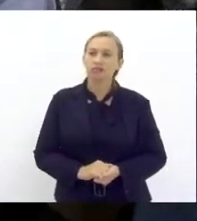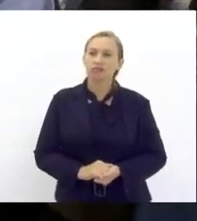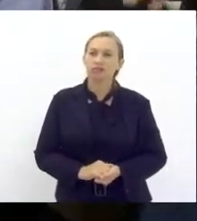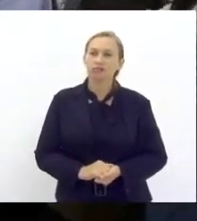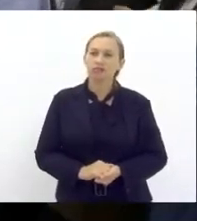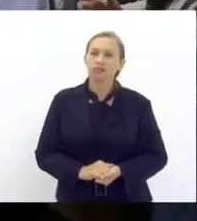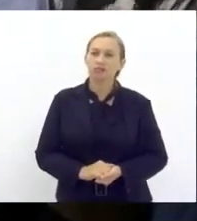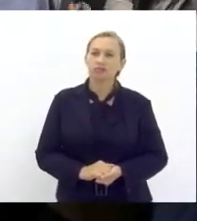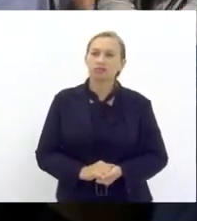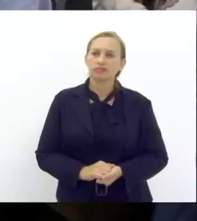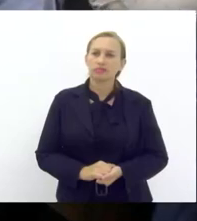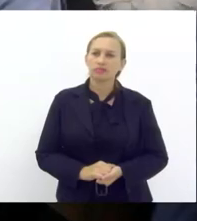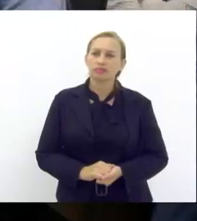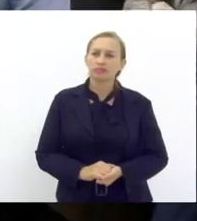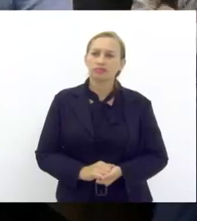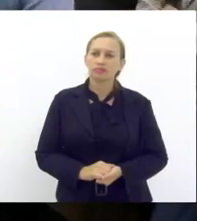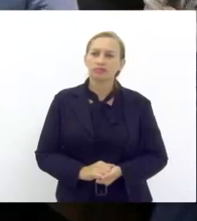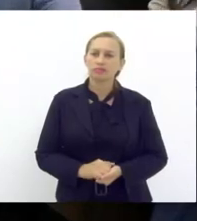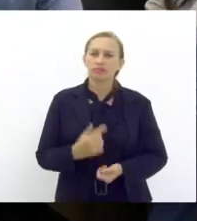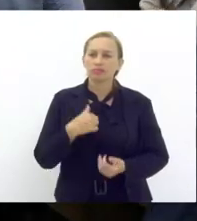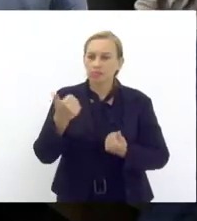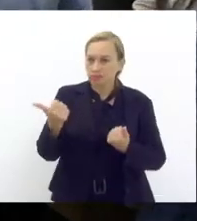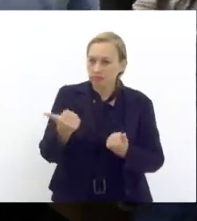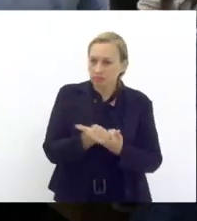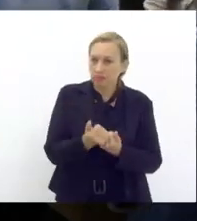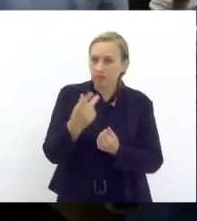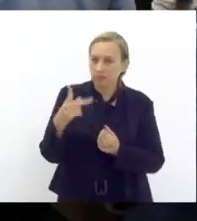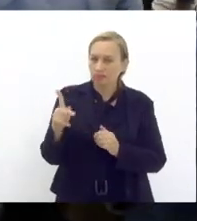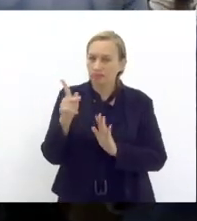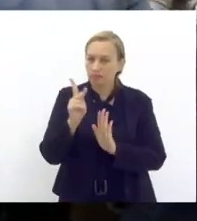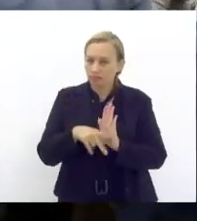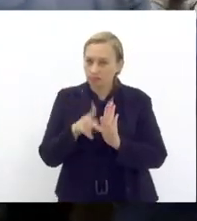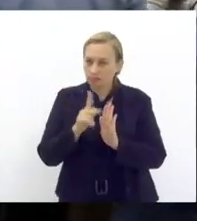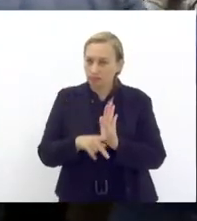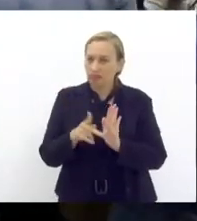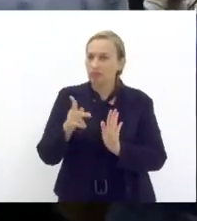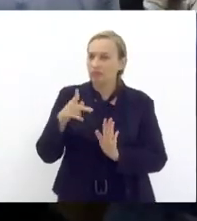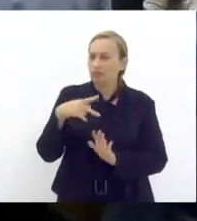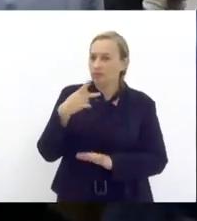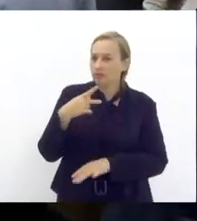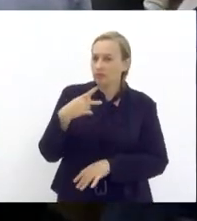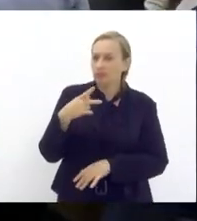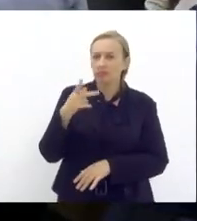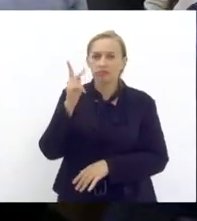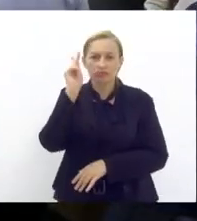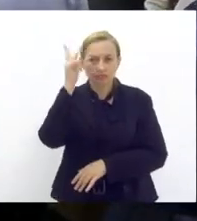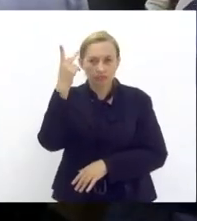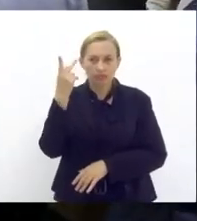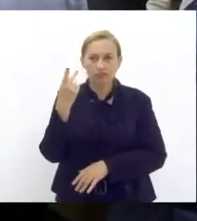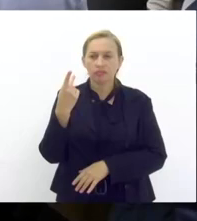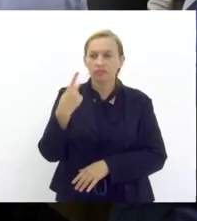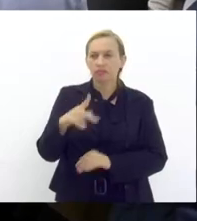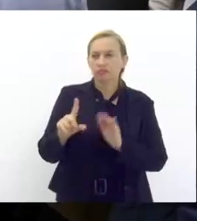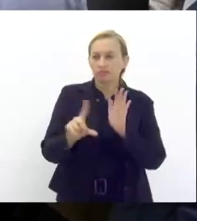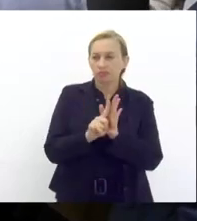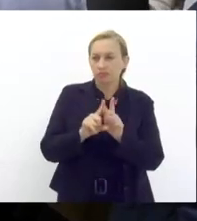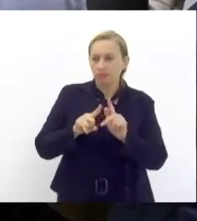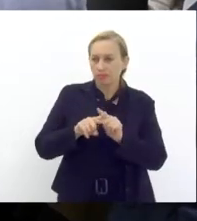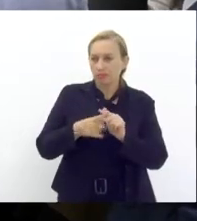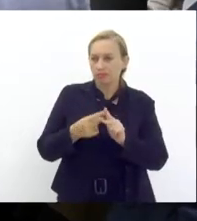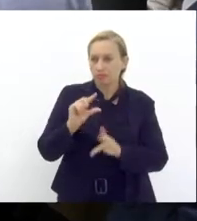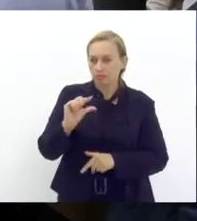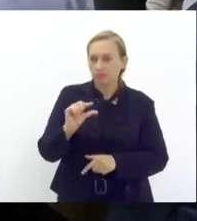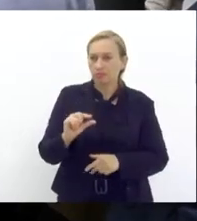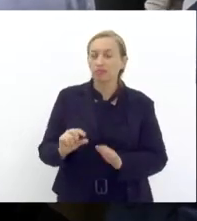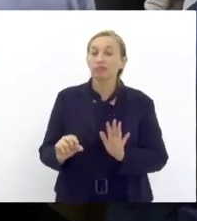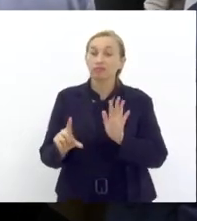Eu estava aqui apoiando o vosso projeto e contando um pouco a história da lei que Vossa Excelência está modificando. Então, eu estava explicando